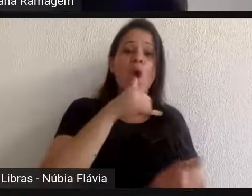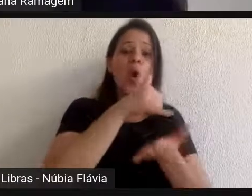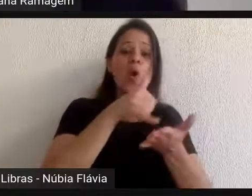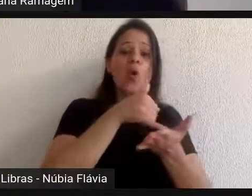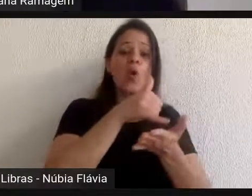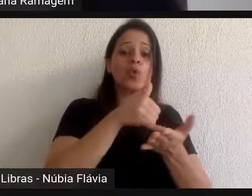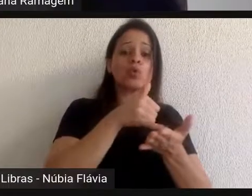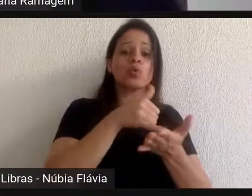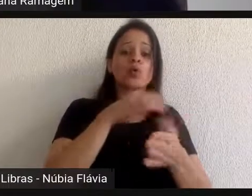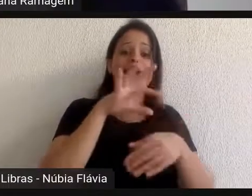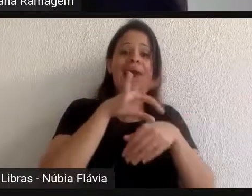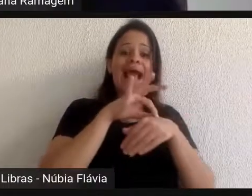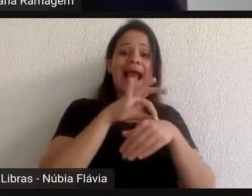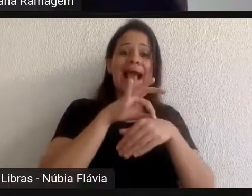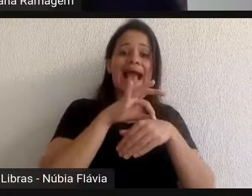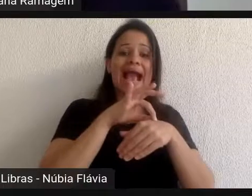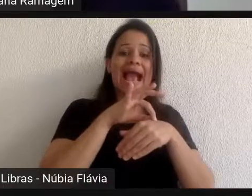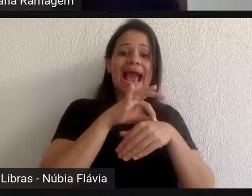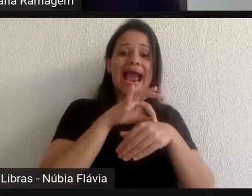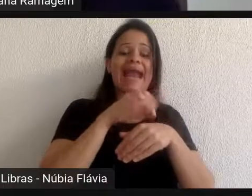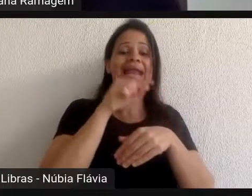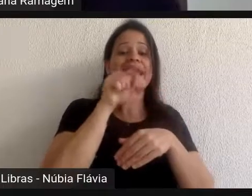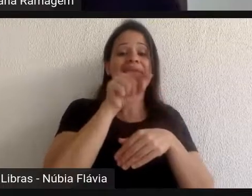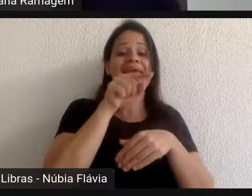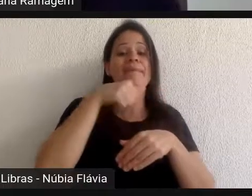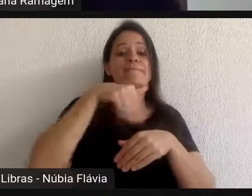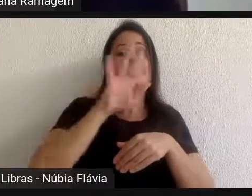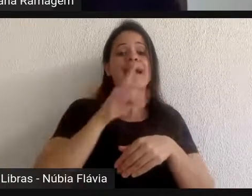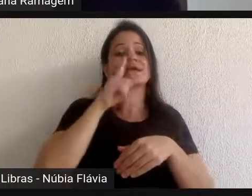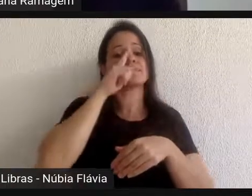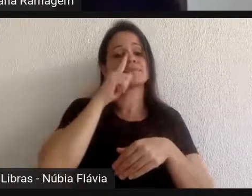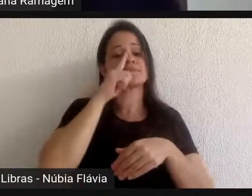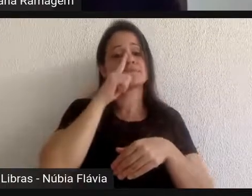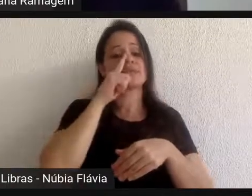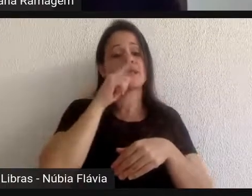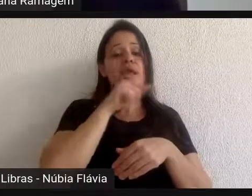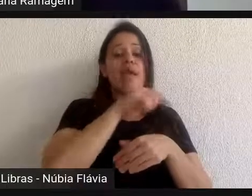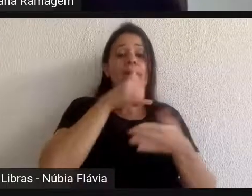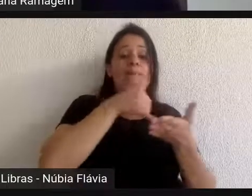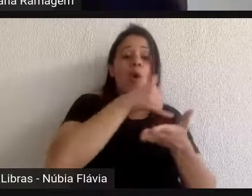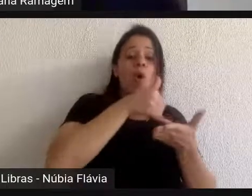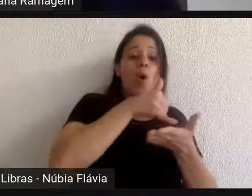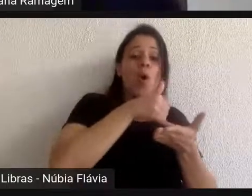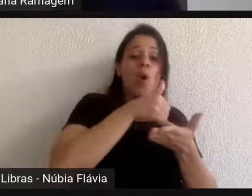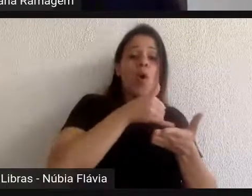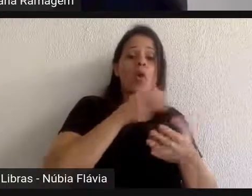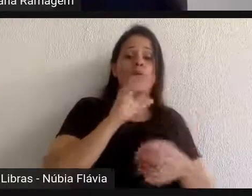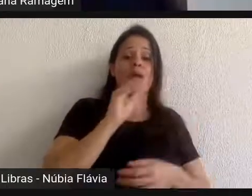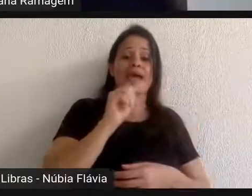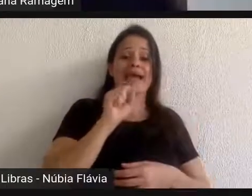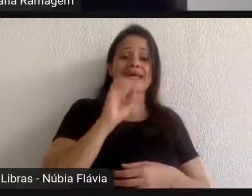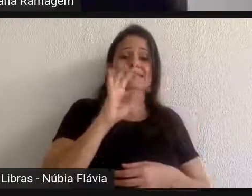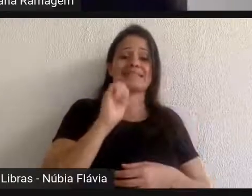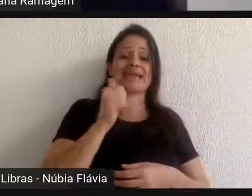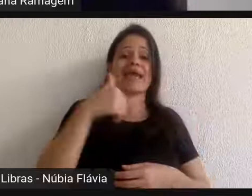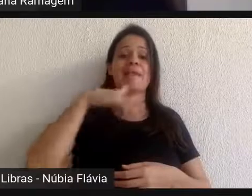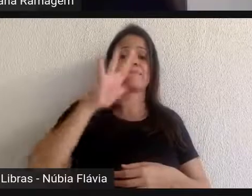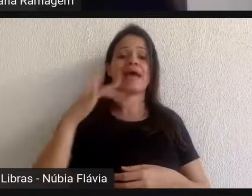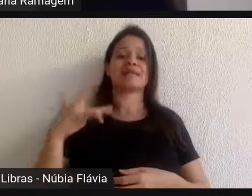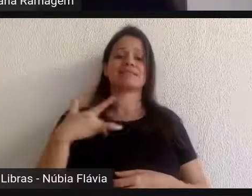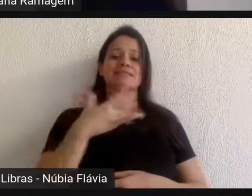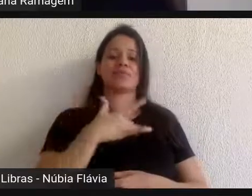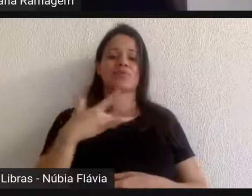carnes têm um perfil mais inflamatório, que são principalmente as gorduras saturadas, né? O que mais que